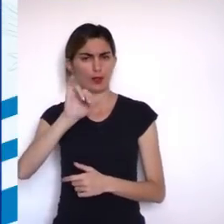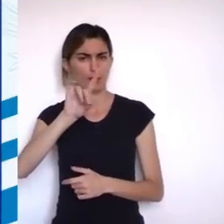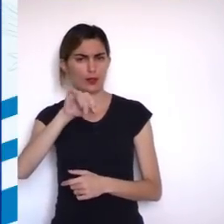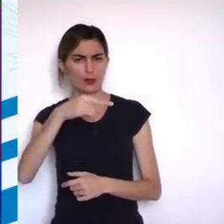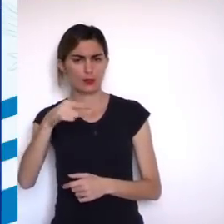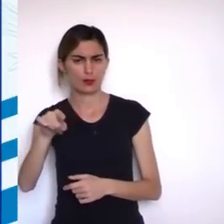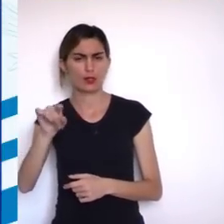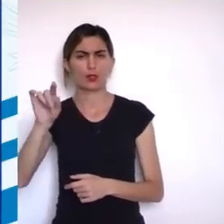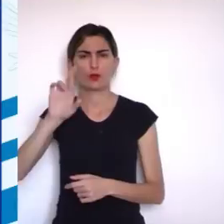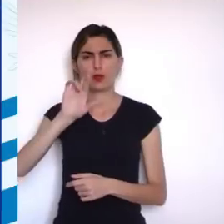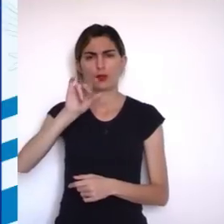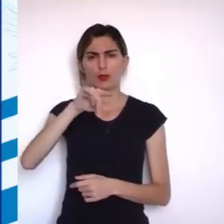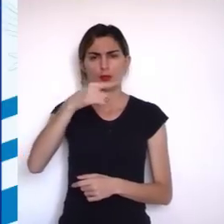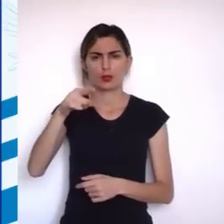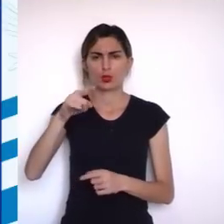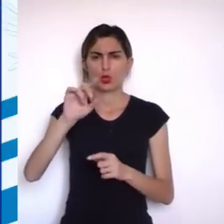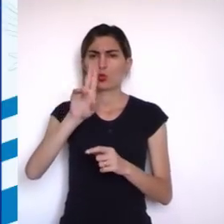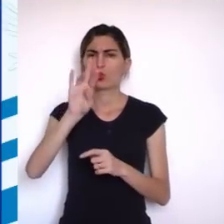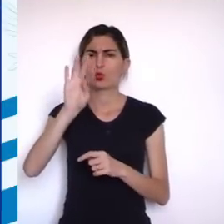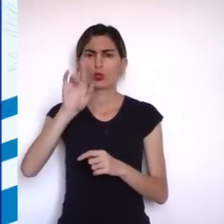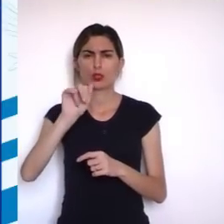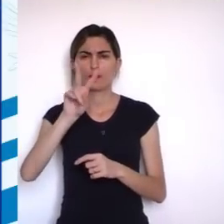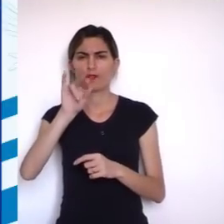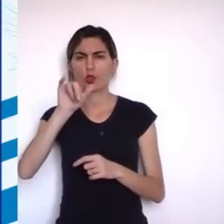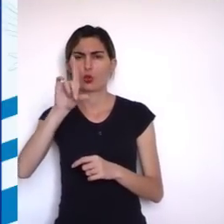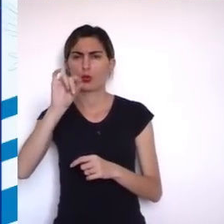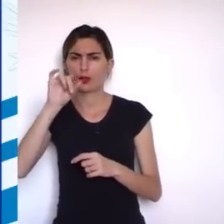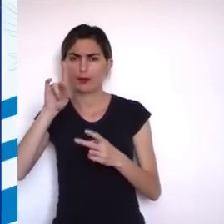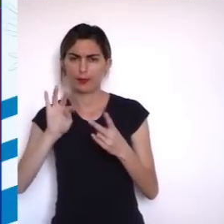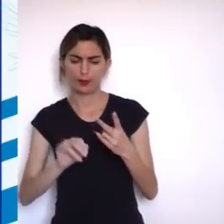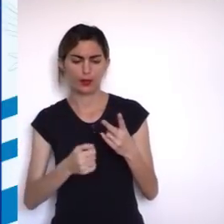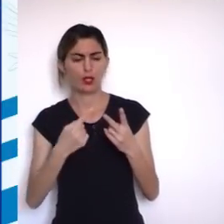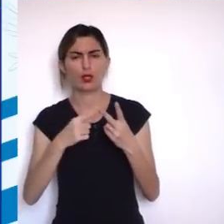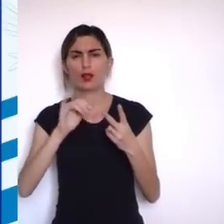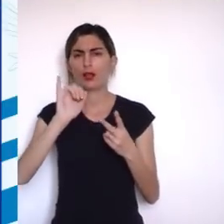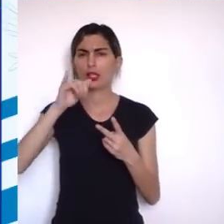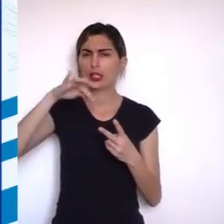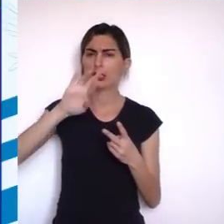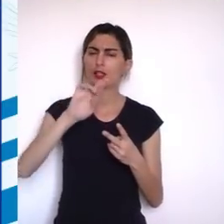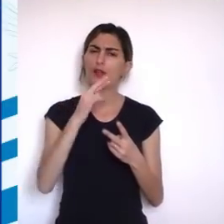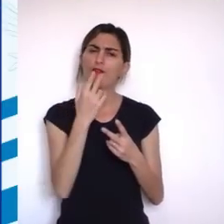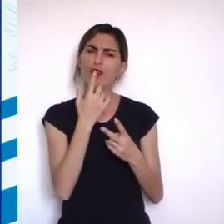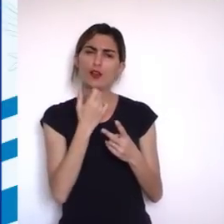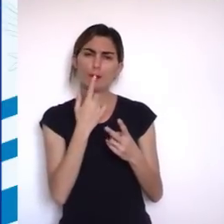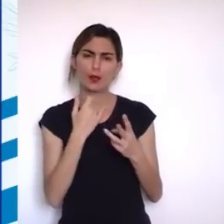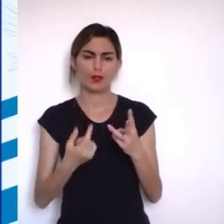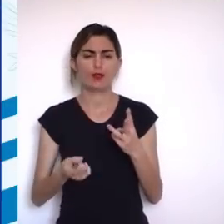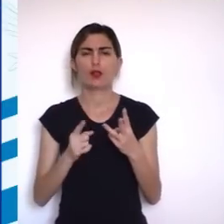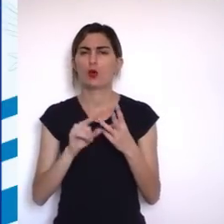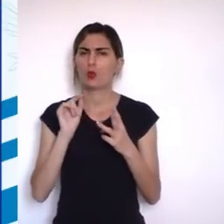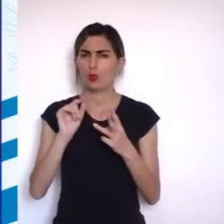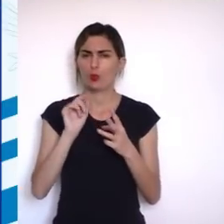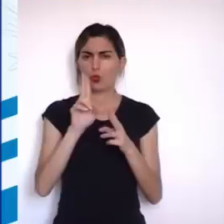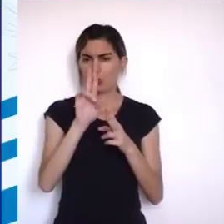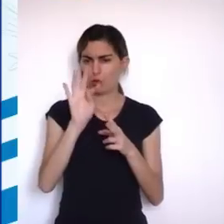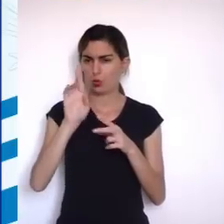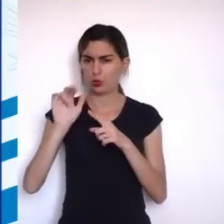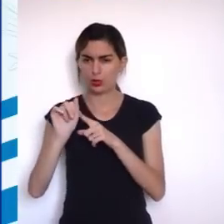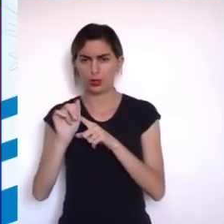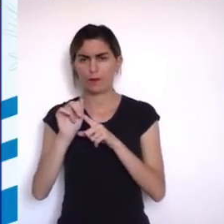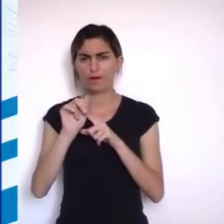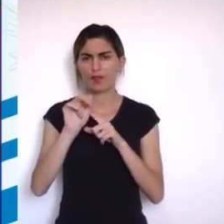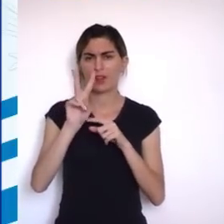outras radiações, a radiação ultravioleta, a radiação infravermelha, sendo que